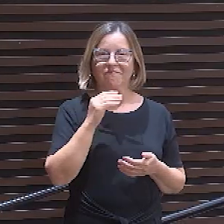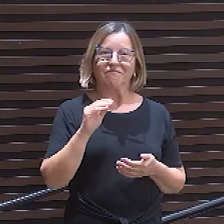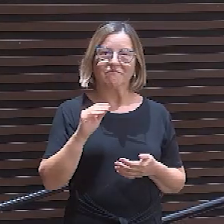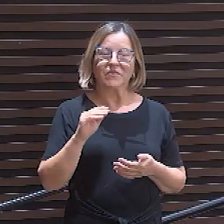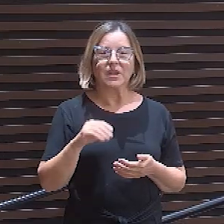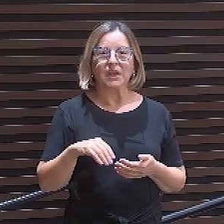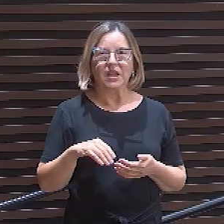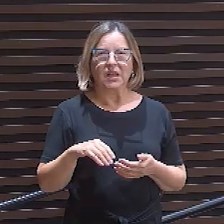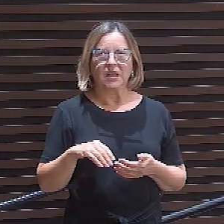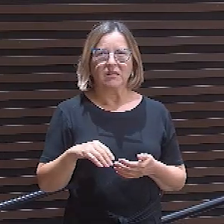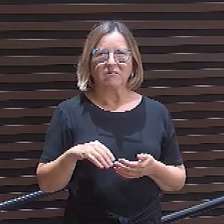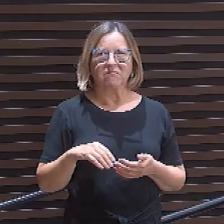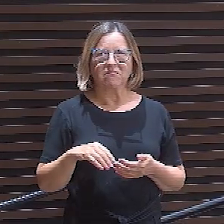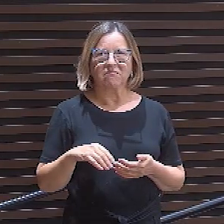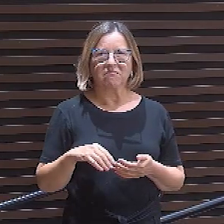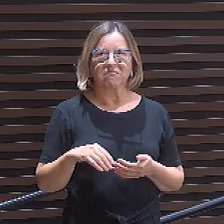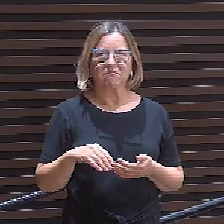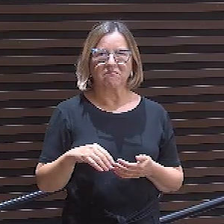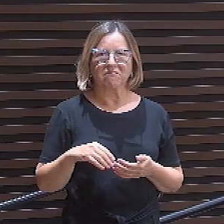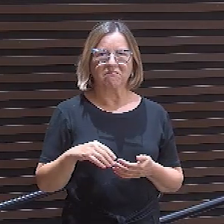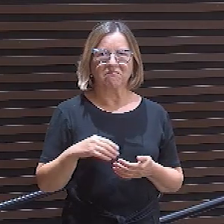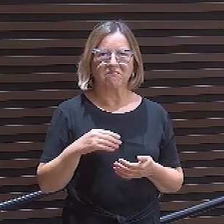recusou, palavra muito forte,